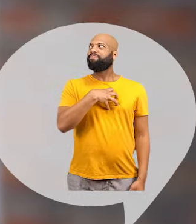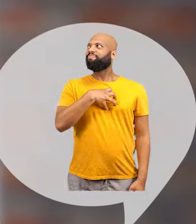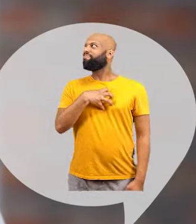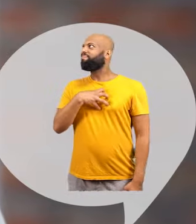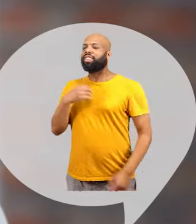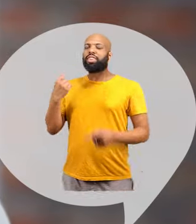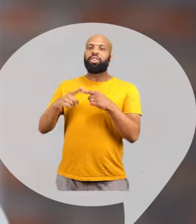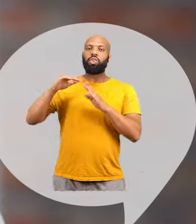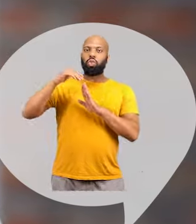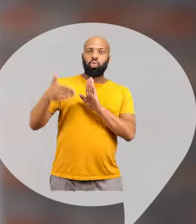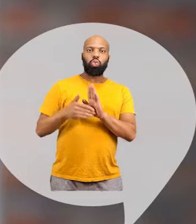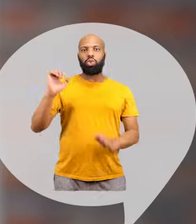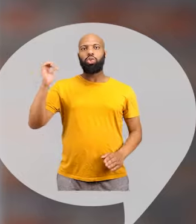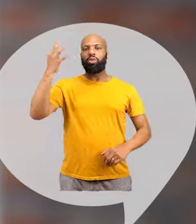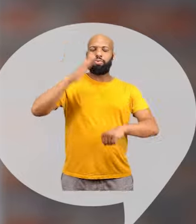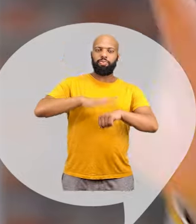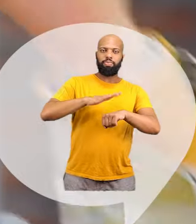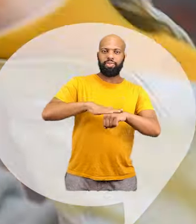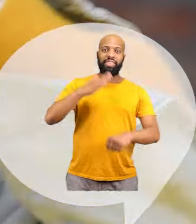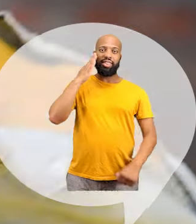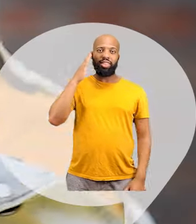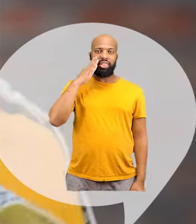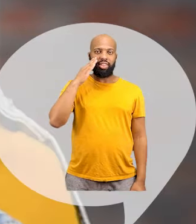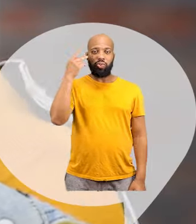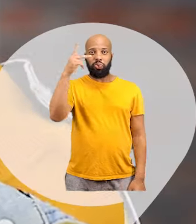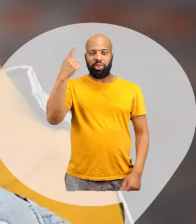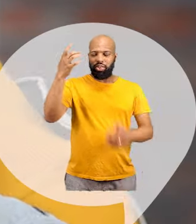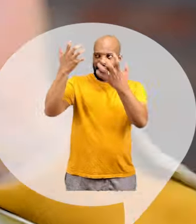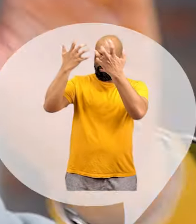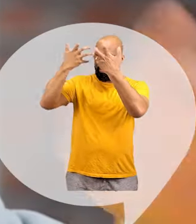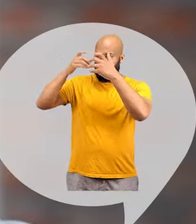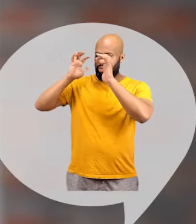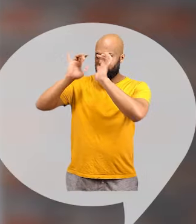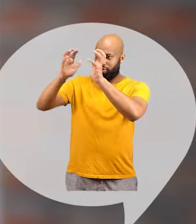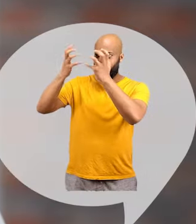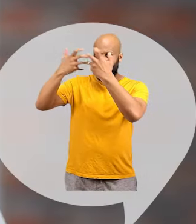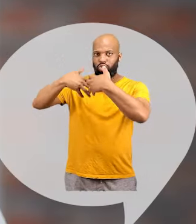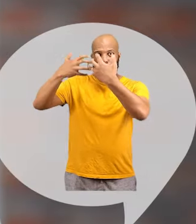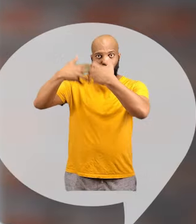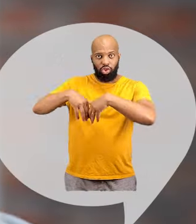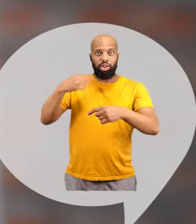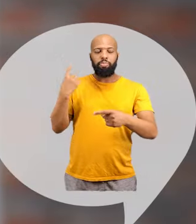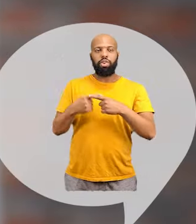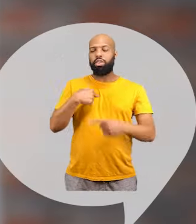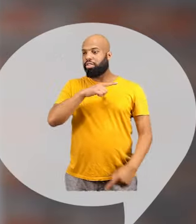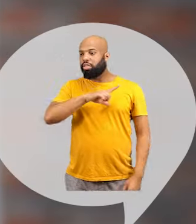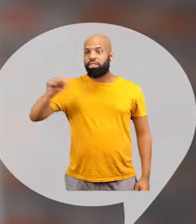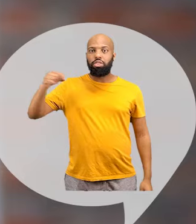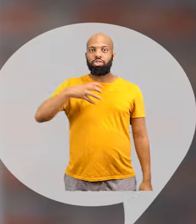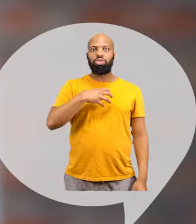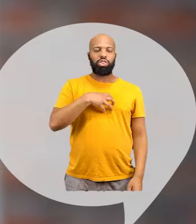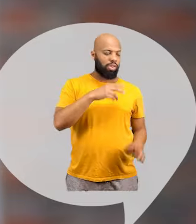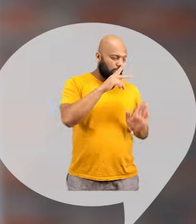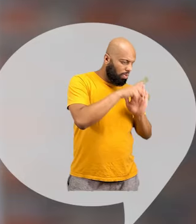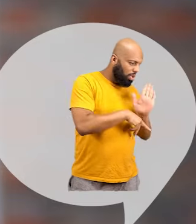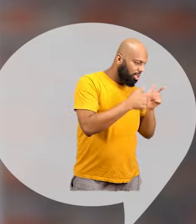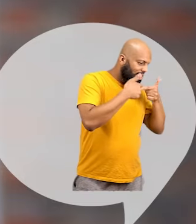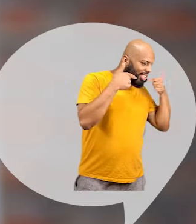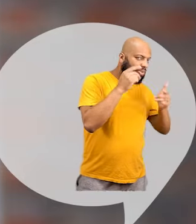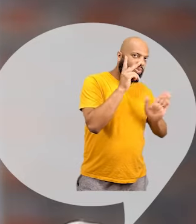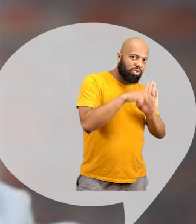tudo aconteceu naquele momento sabe quando o seu cérebro funcionar mil por hora foi assim eu saí daquele lugar assim projeto